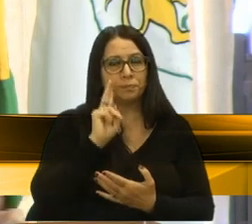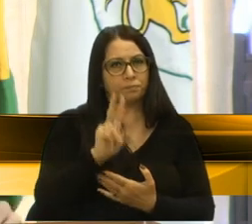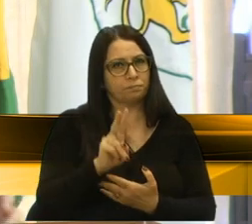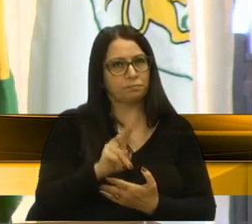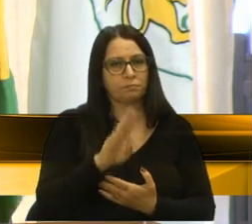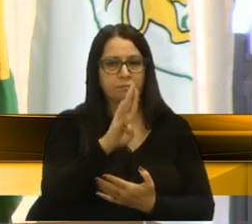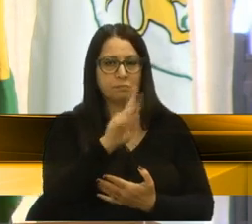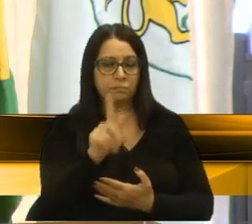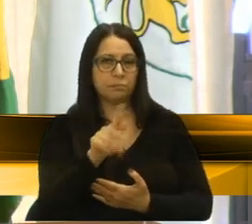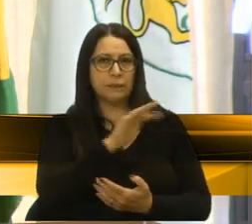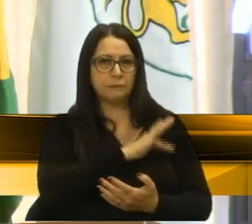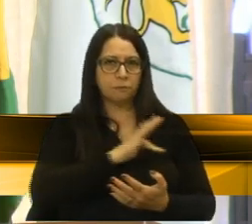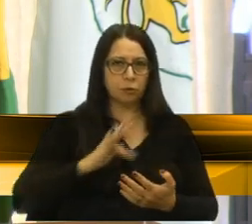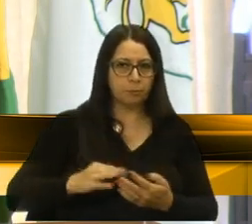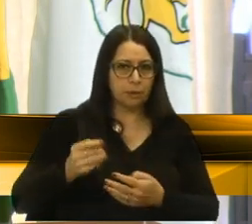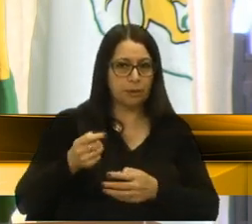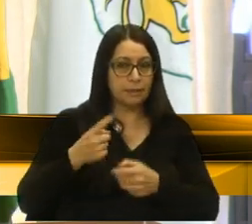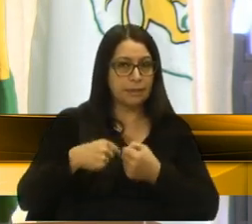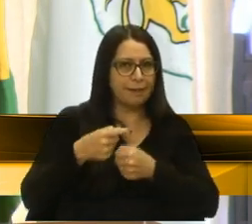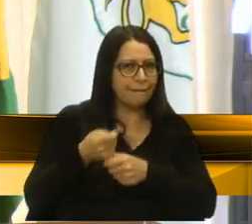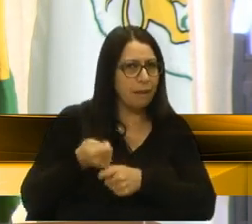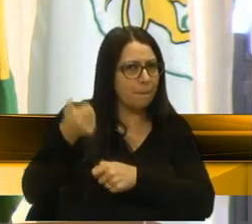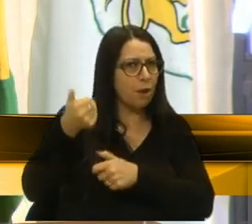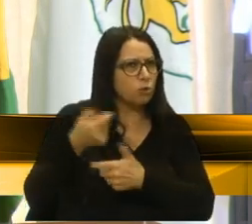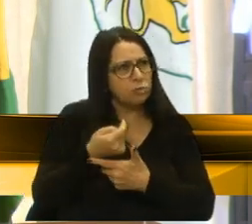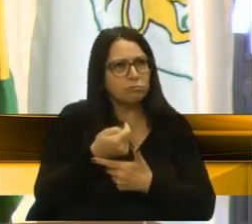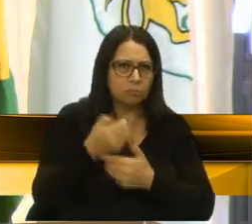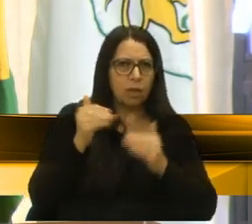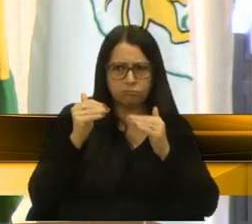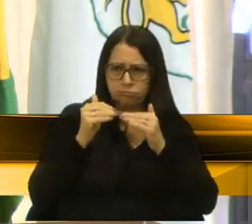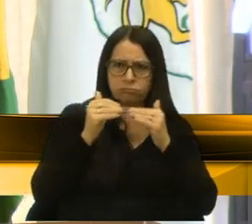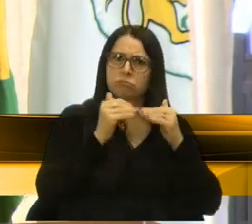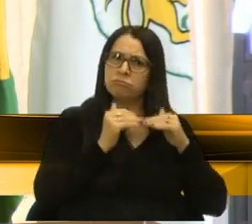Bento, Farroupilha, Garibaldi está coerente.